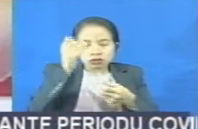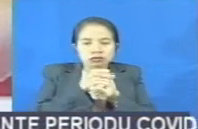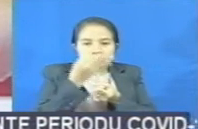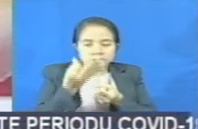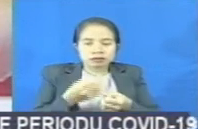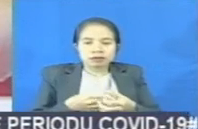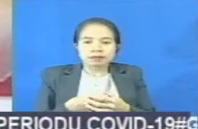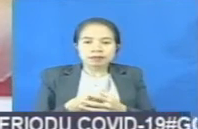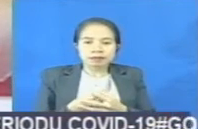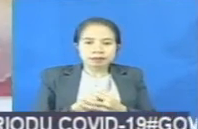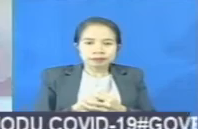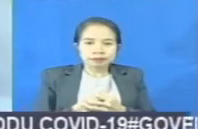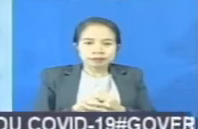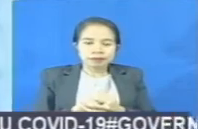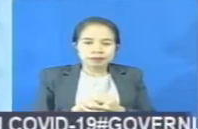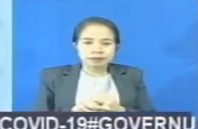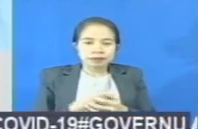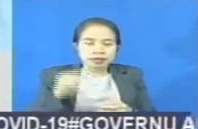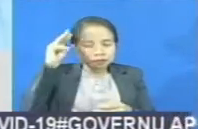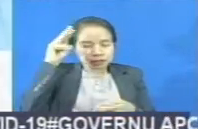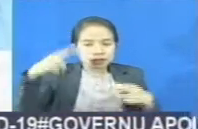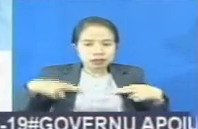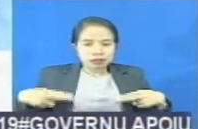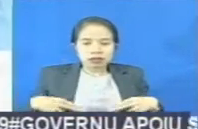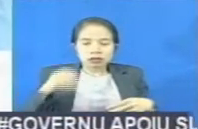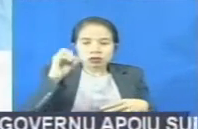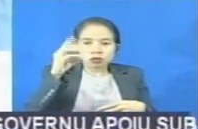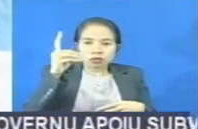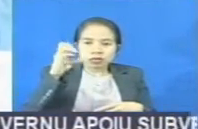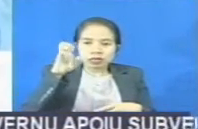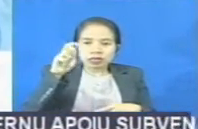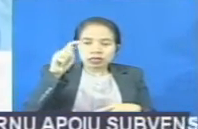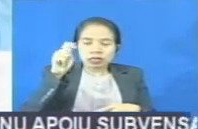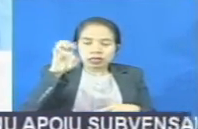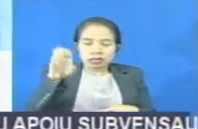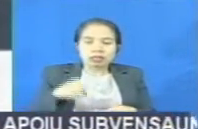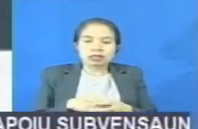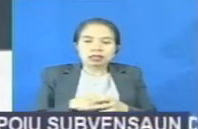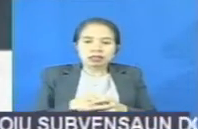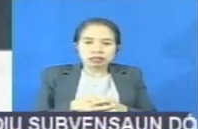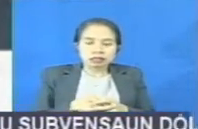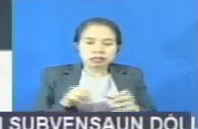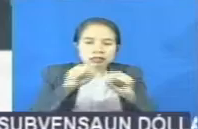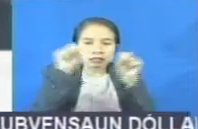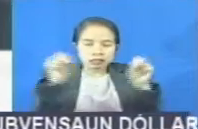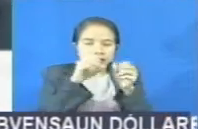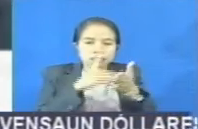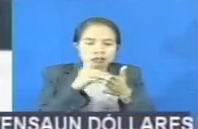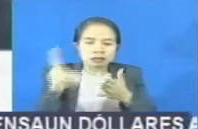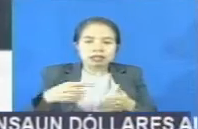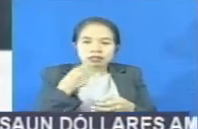cascrine swab. Ministra da Saúde, Odete Maria Freitas Belo, vai RTL e treino sábado, fim de semana, na